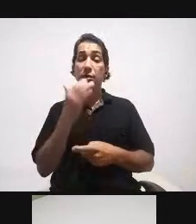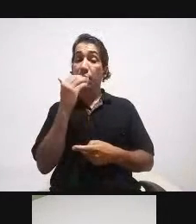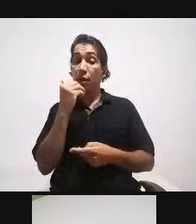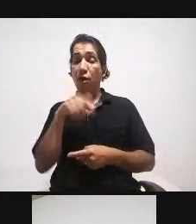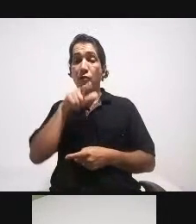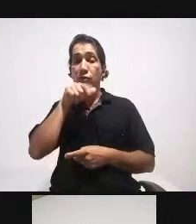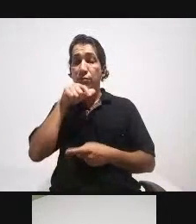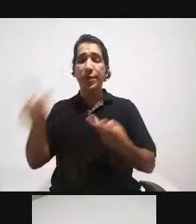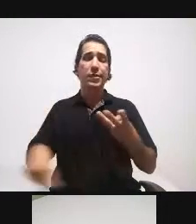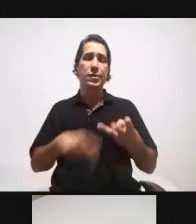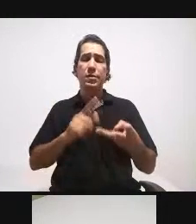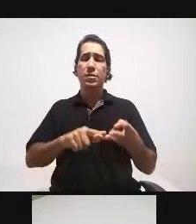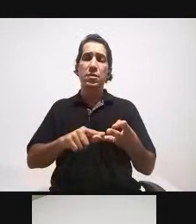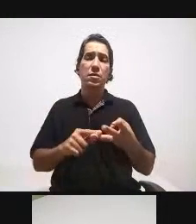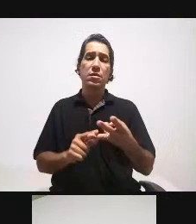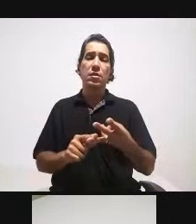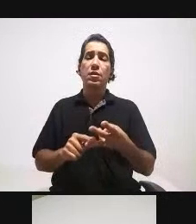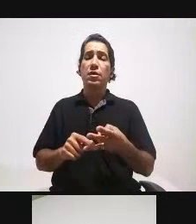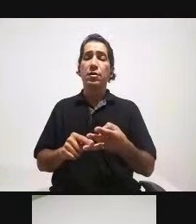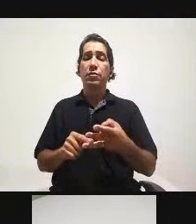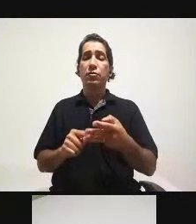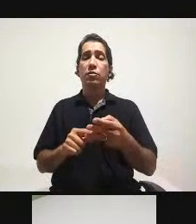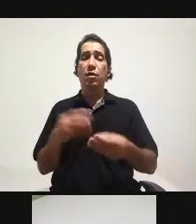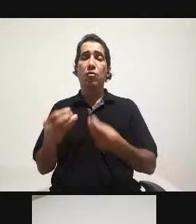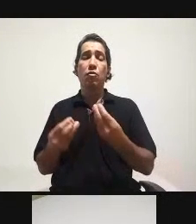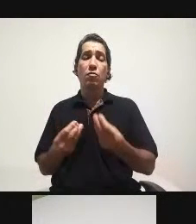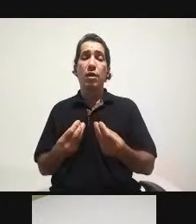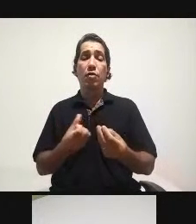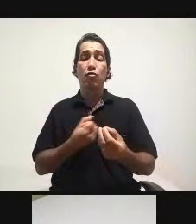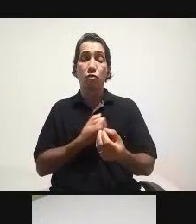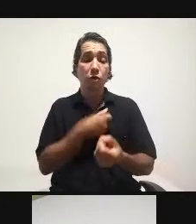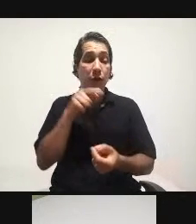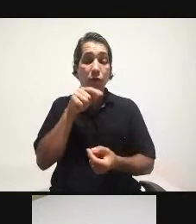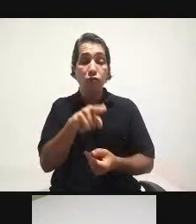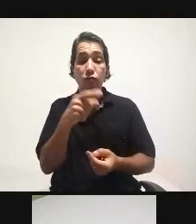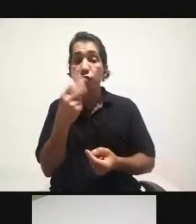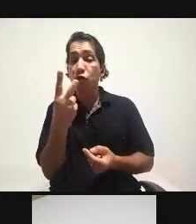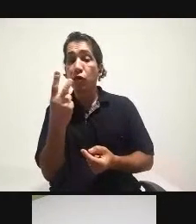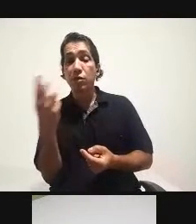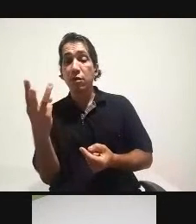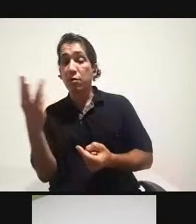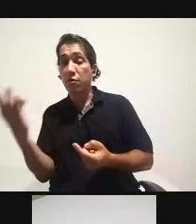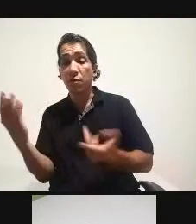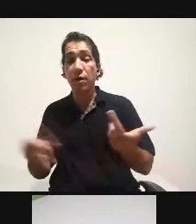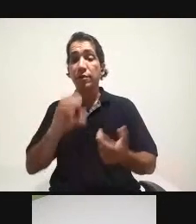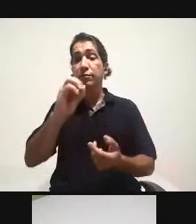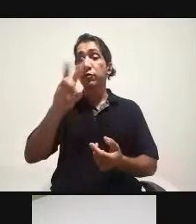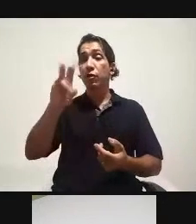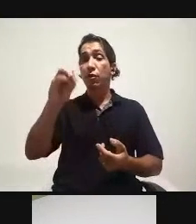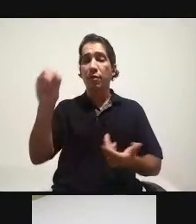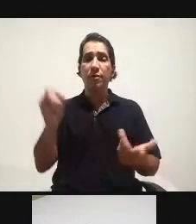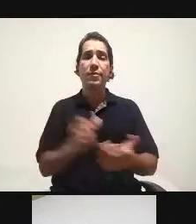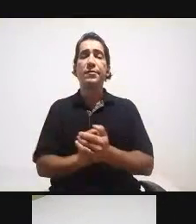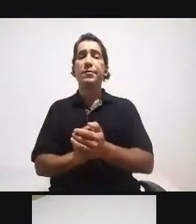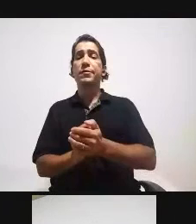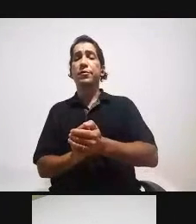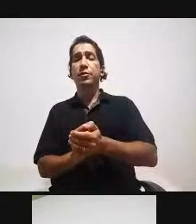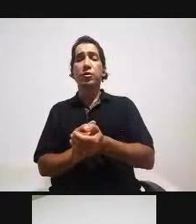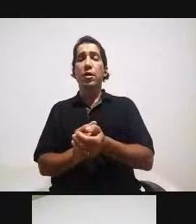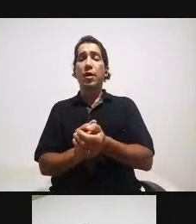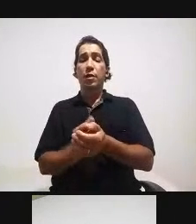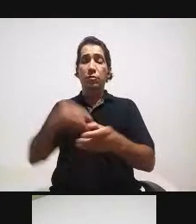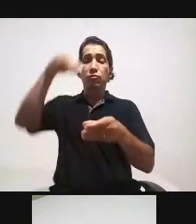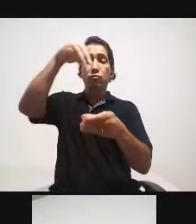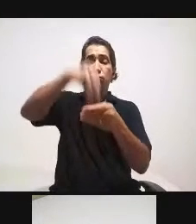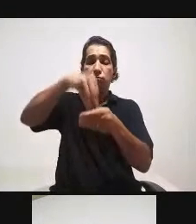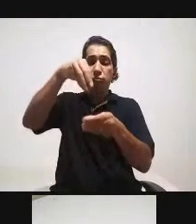de ovos com visão computacional, tá? Conectamos isso no Edge Device, num gateway, né? Levamos esses dados